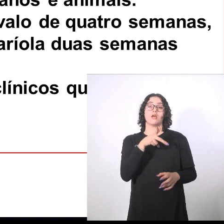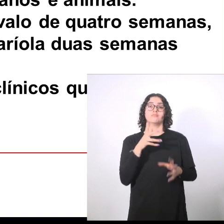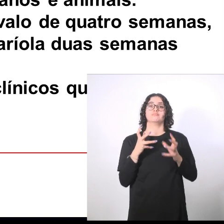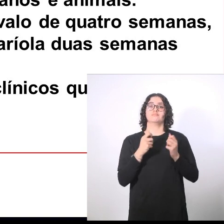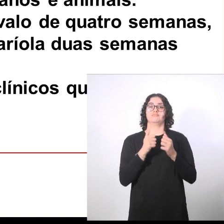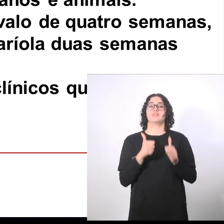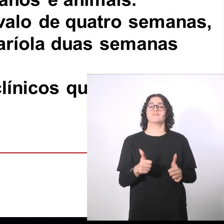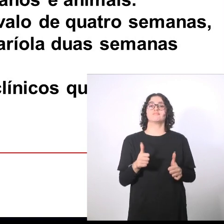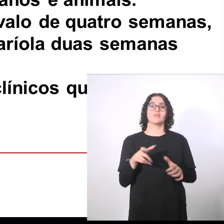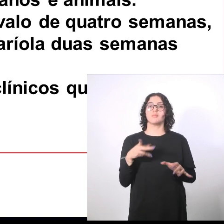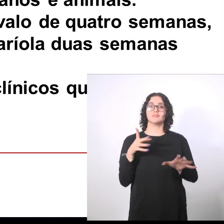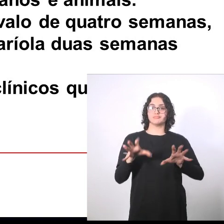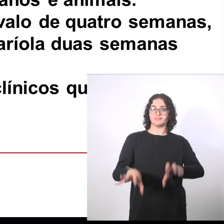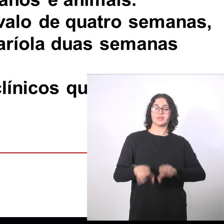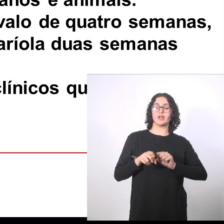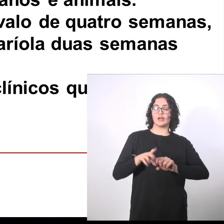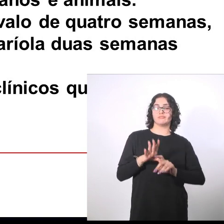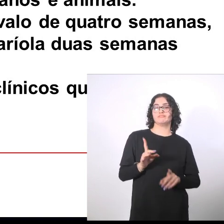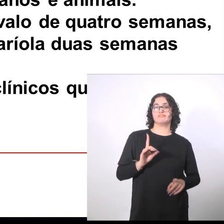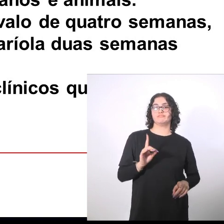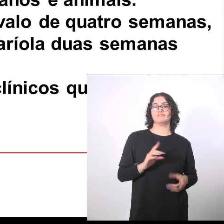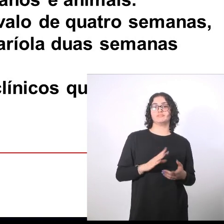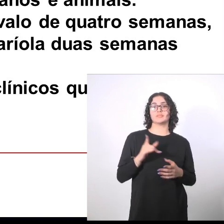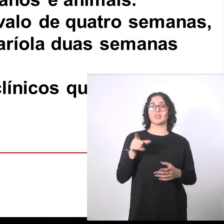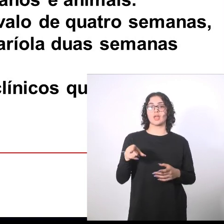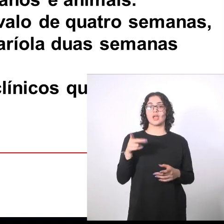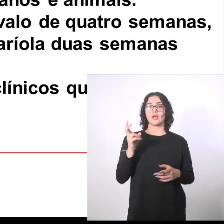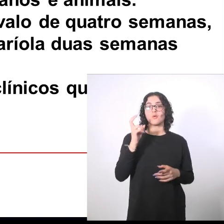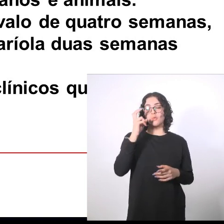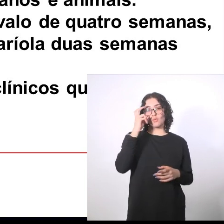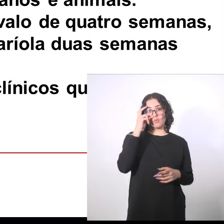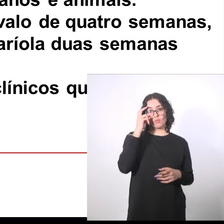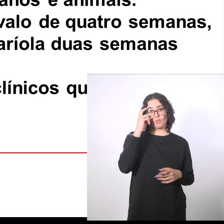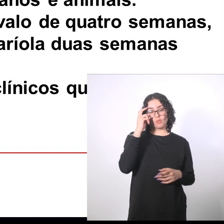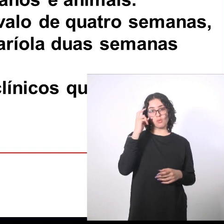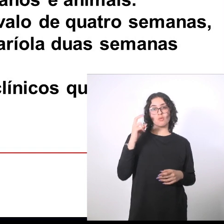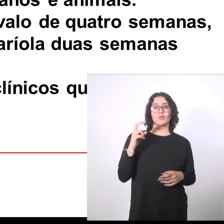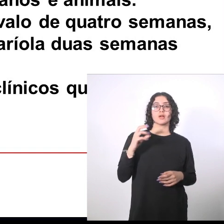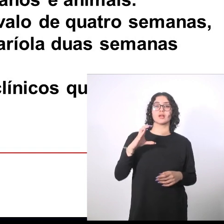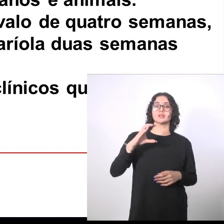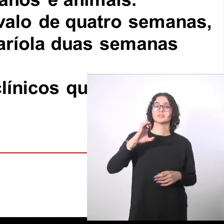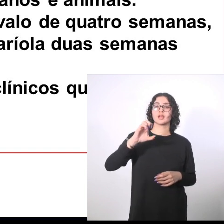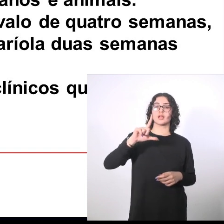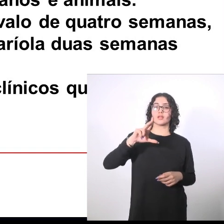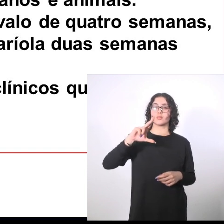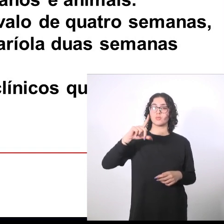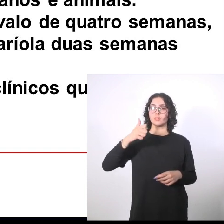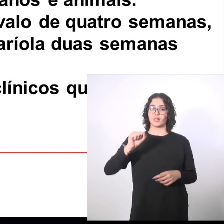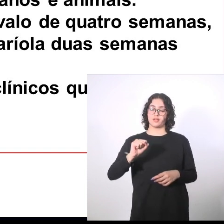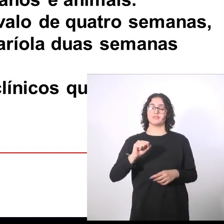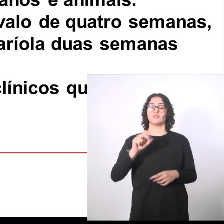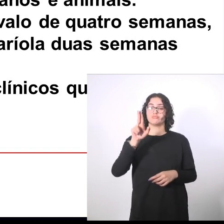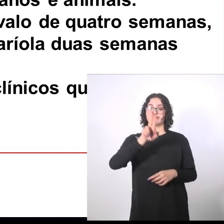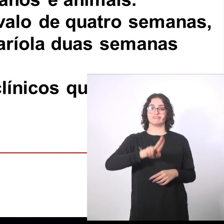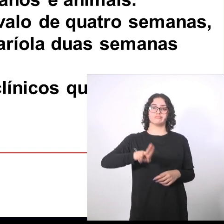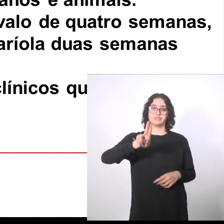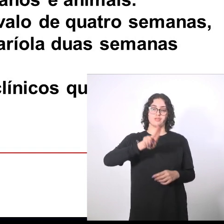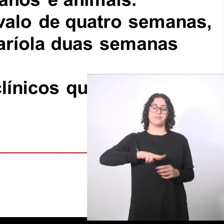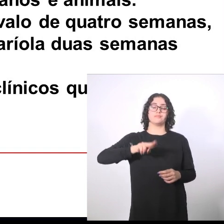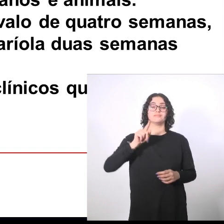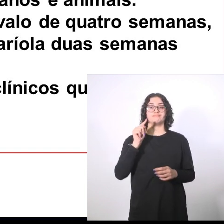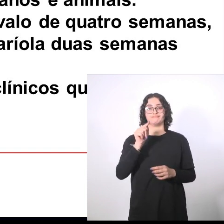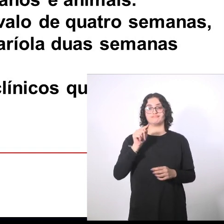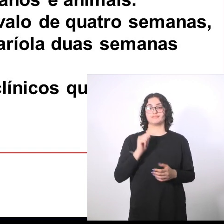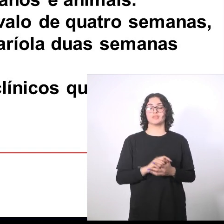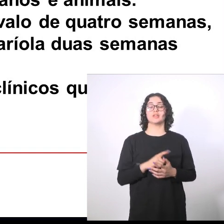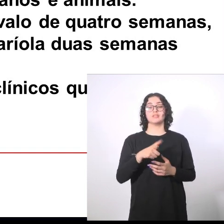é, vamos dizer, cultivada em cultura de células, né, para sua utilização. Então, você vai